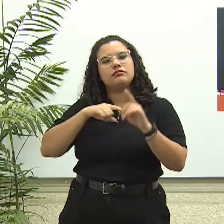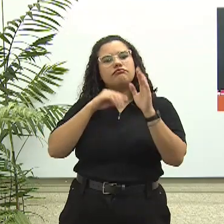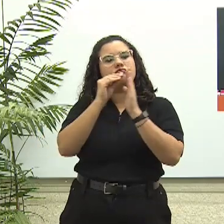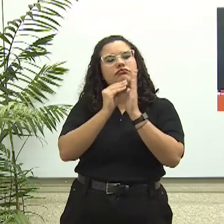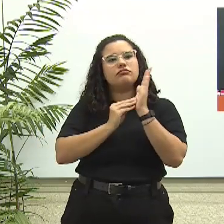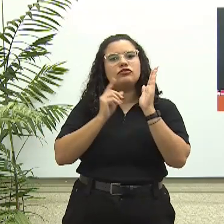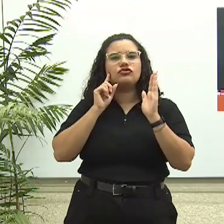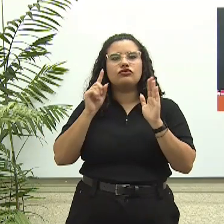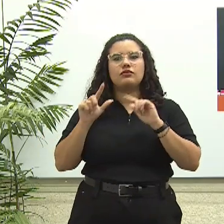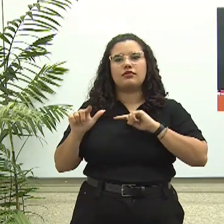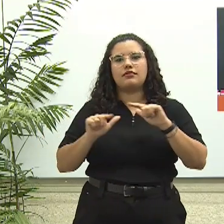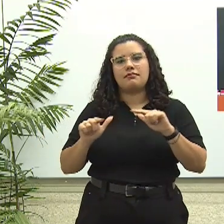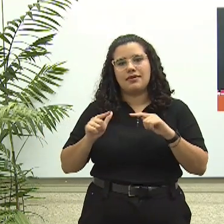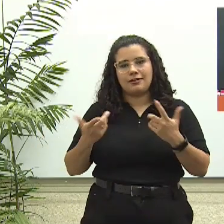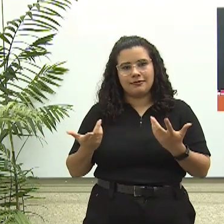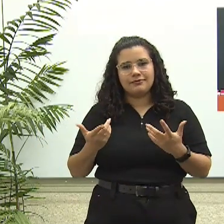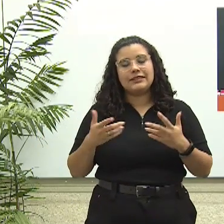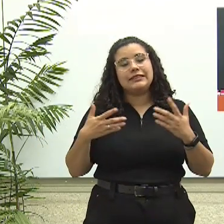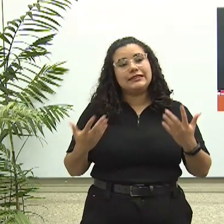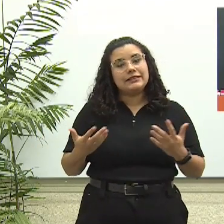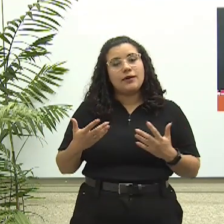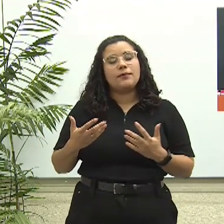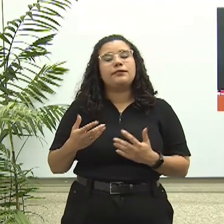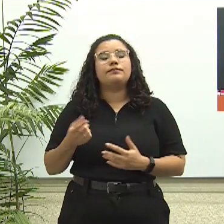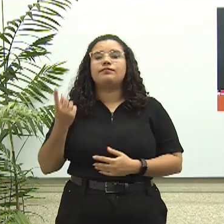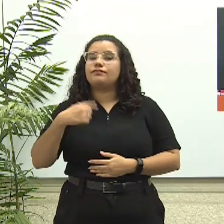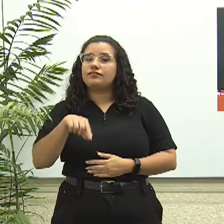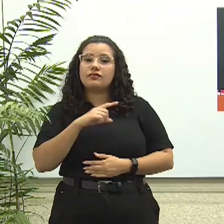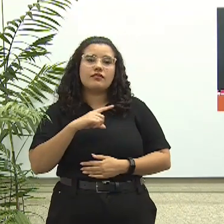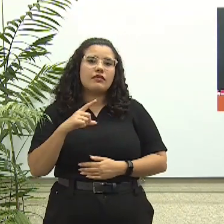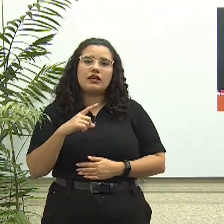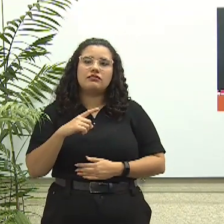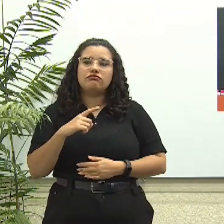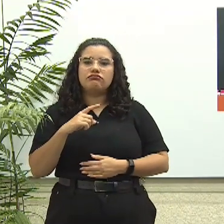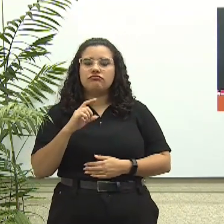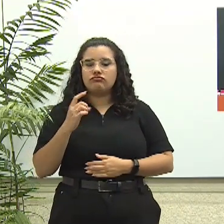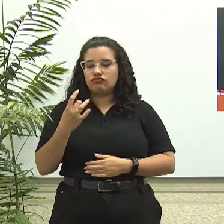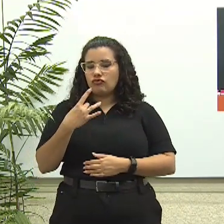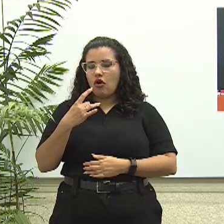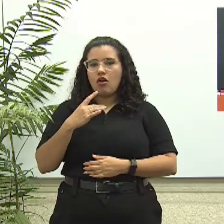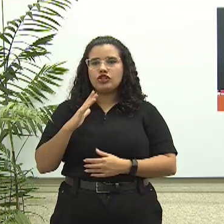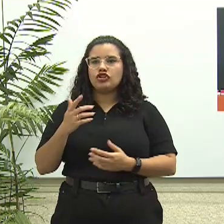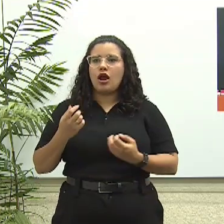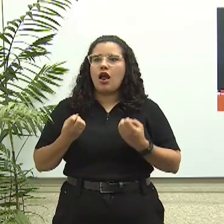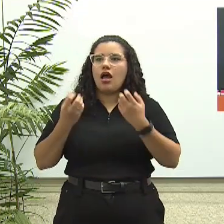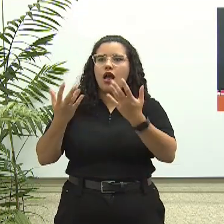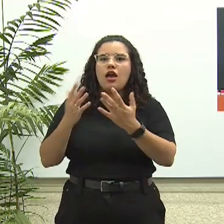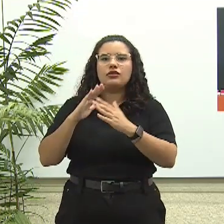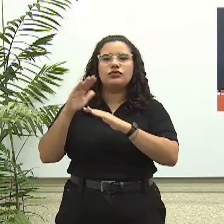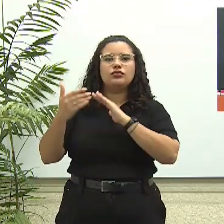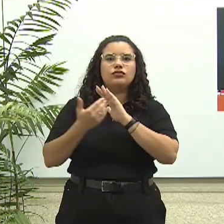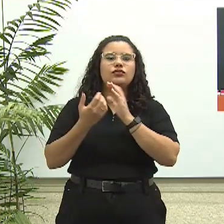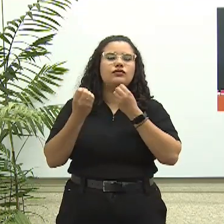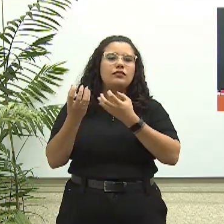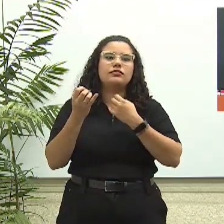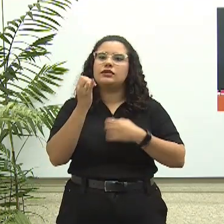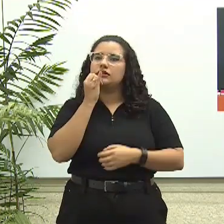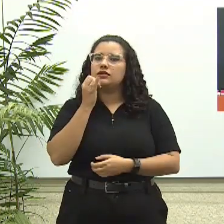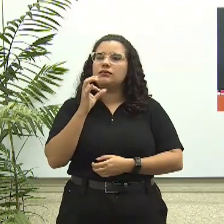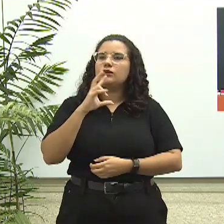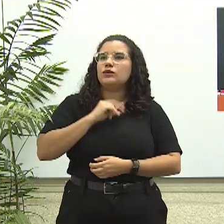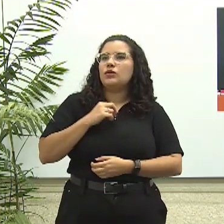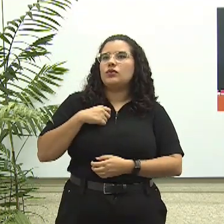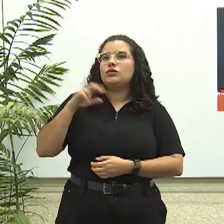de trabalho então a gente entrega voluntariamente tudo né o professor fala assim Nossa estou usando o chat